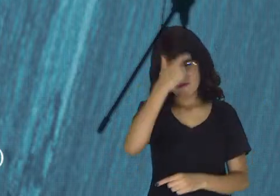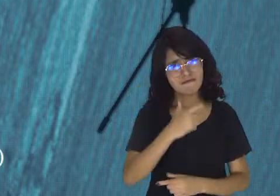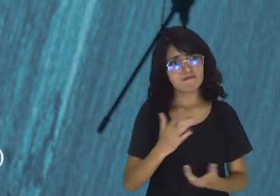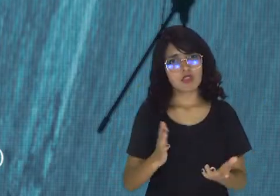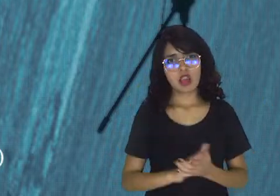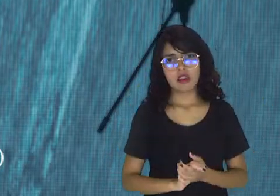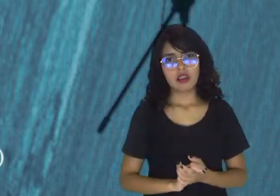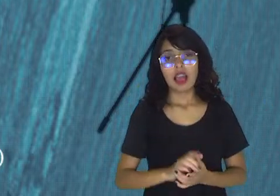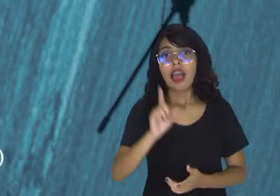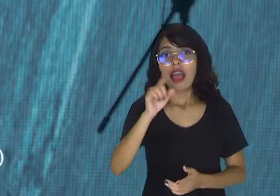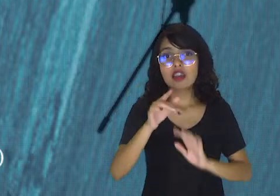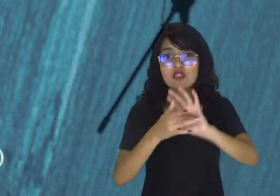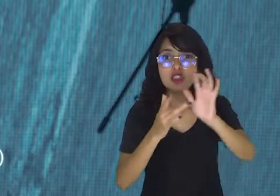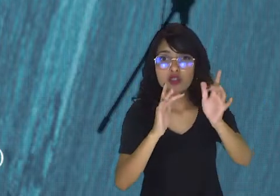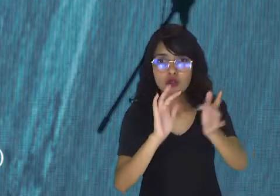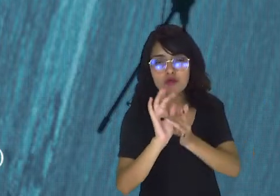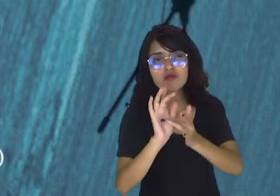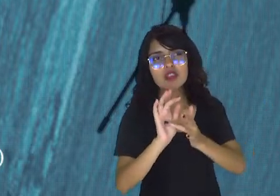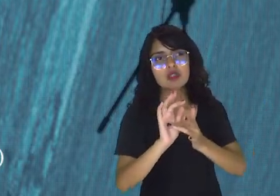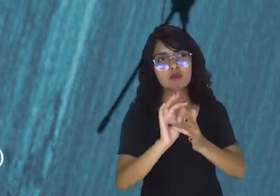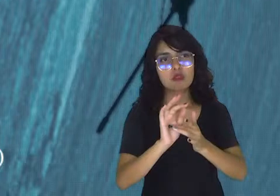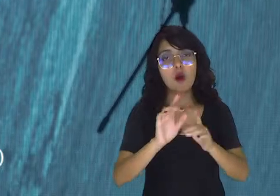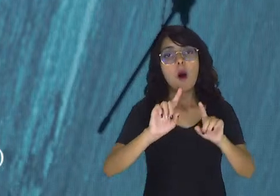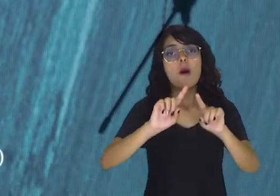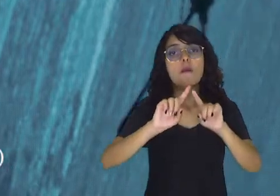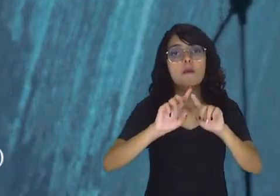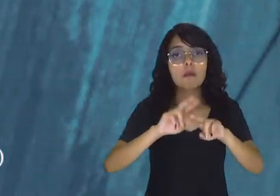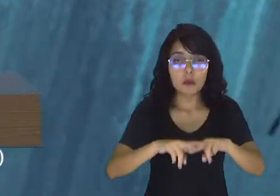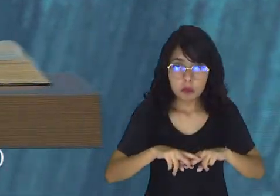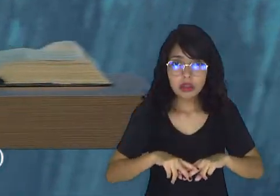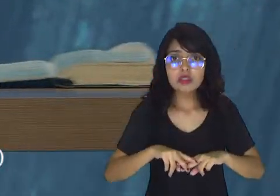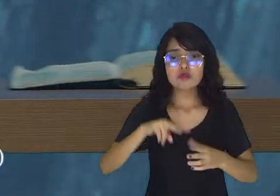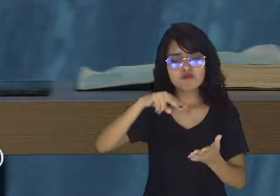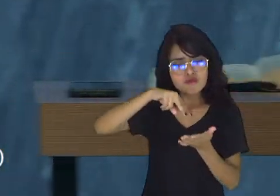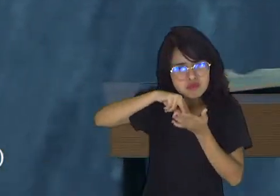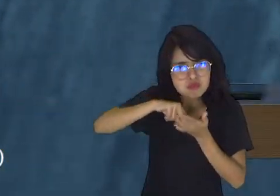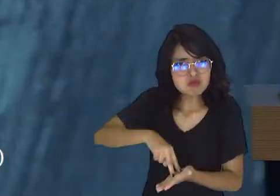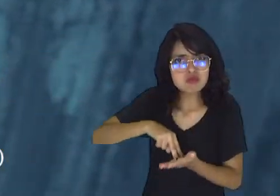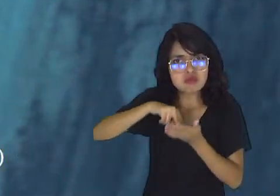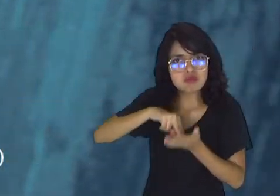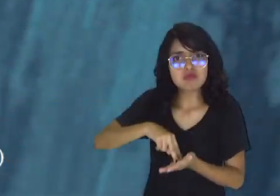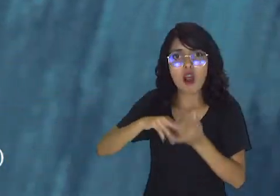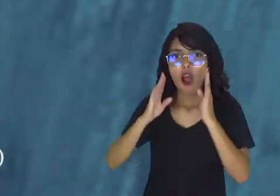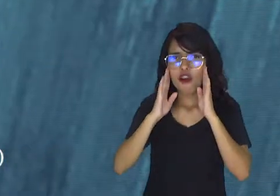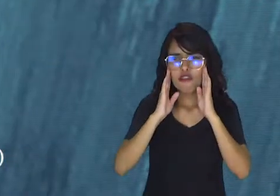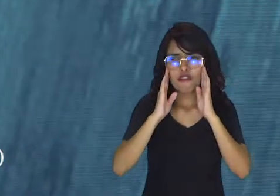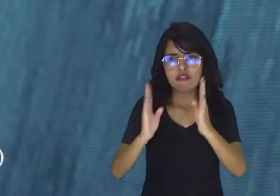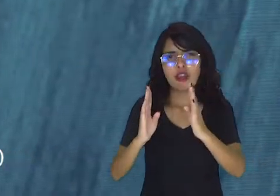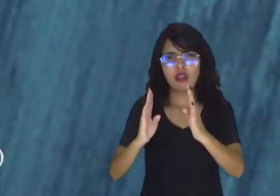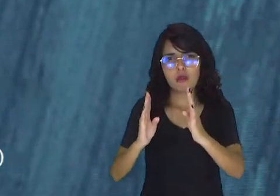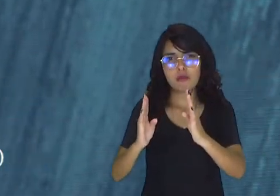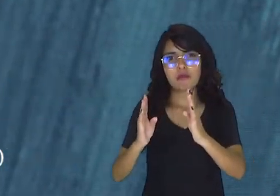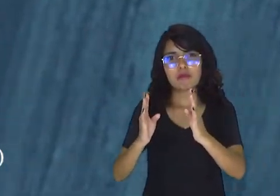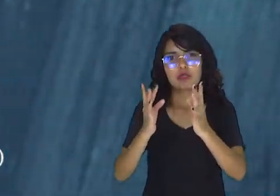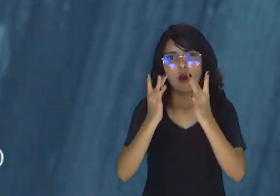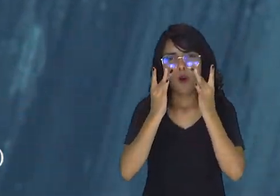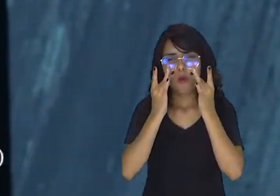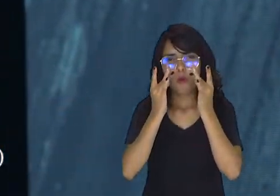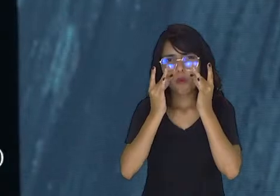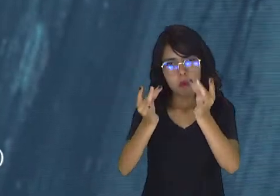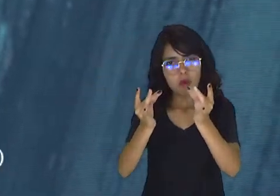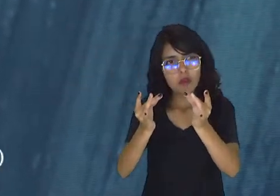estão juntos, irmãos. Olhando firmemente para o autor e consumador